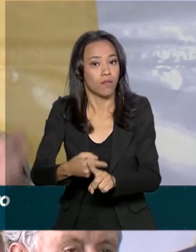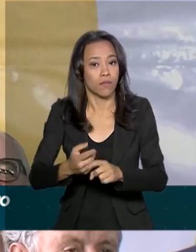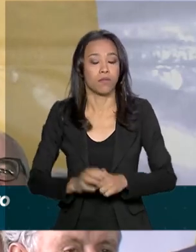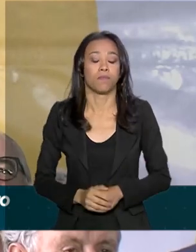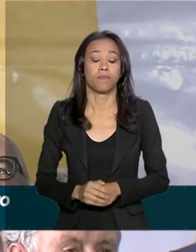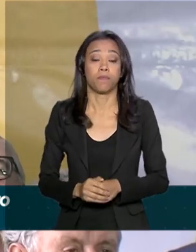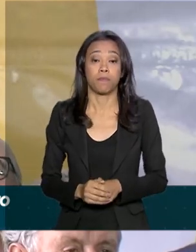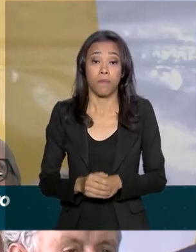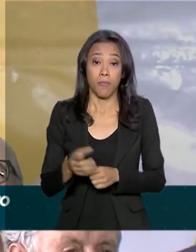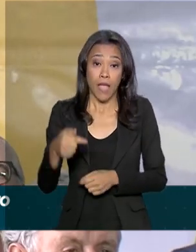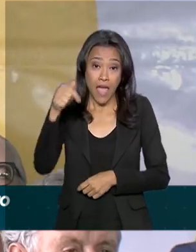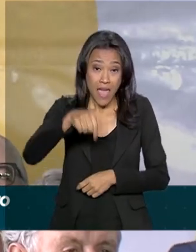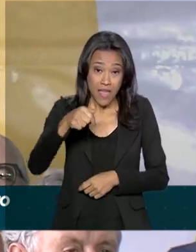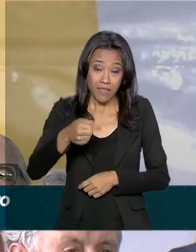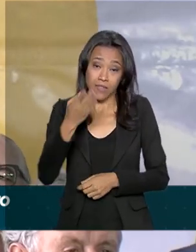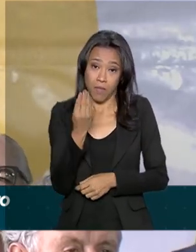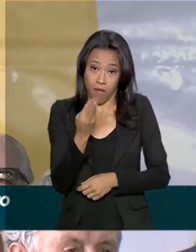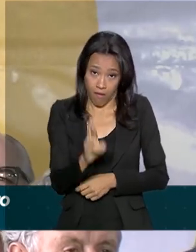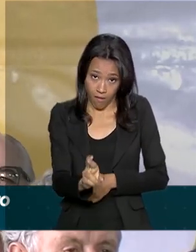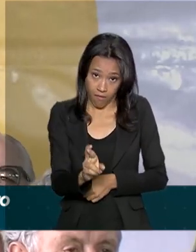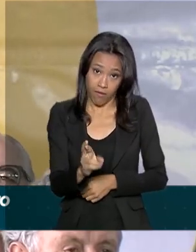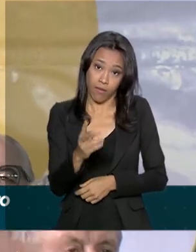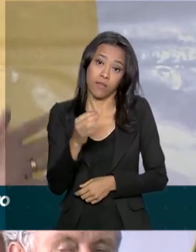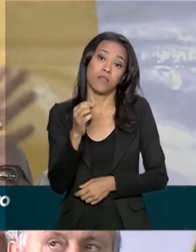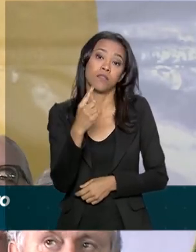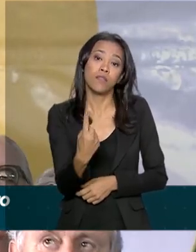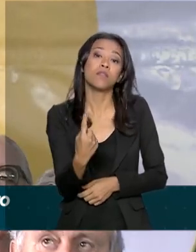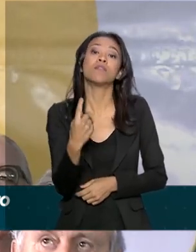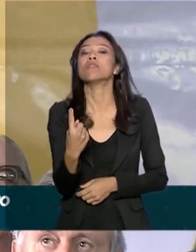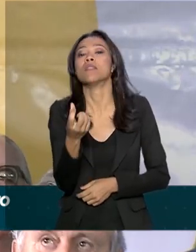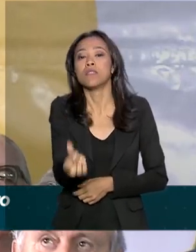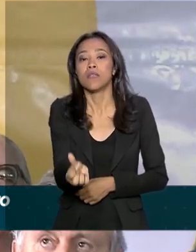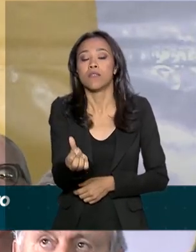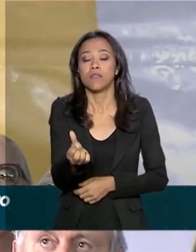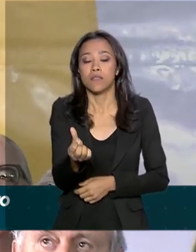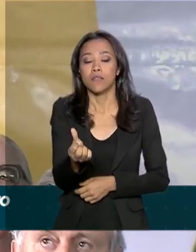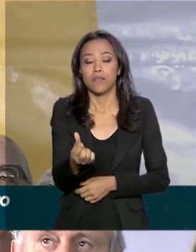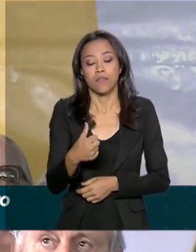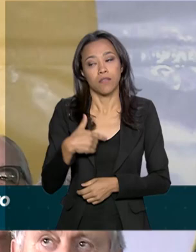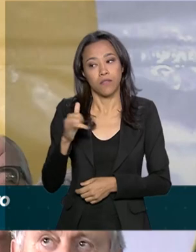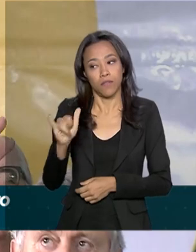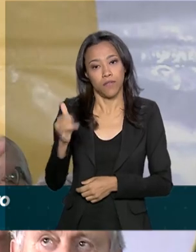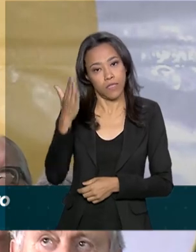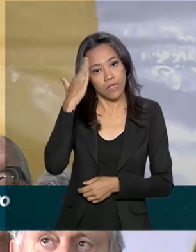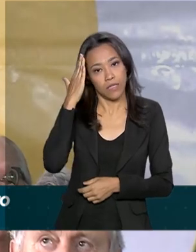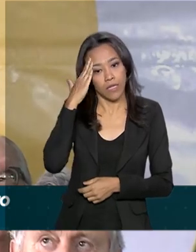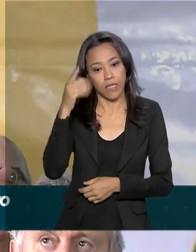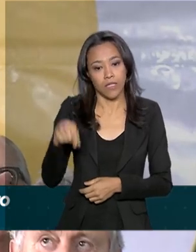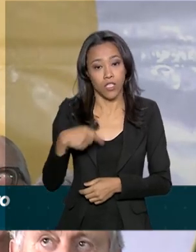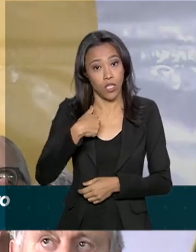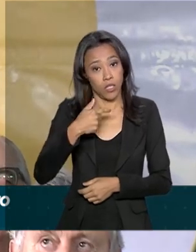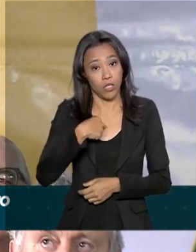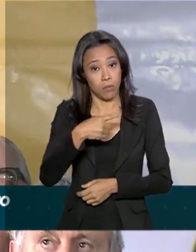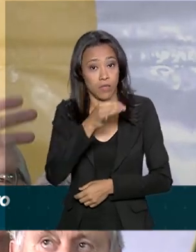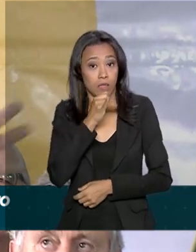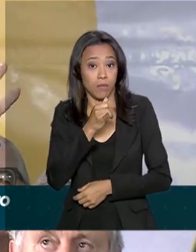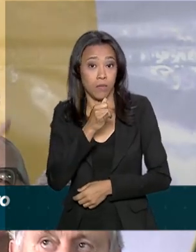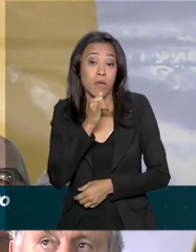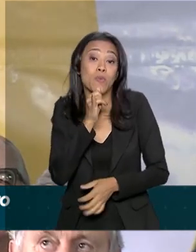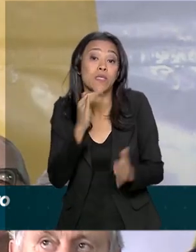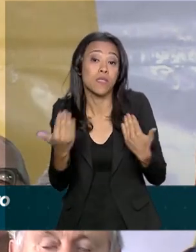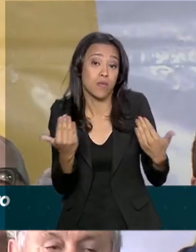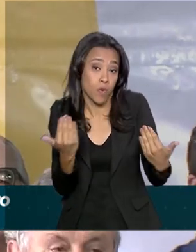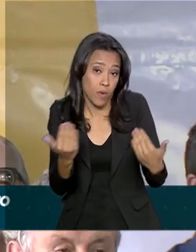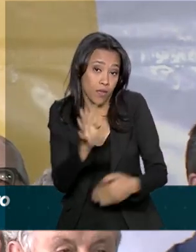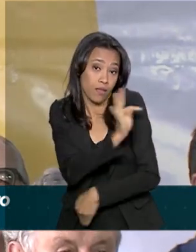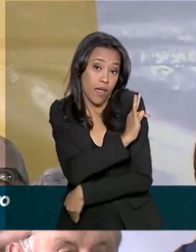essa BR-116, vê se esse meu Tarcísio, já que você entende mais do que eu sou o técnico do time de futebol, quem joga a bola